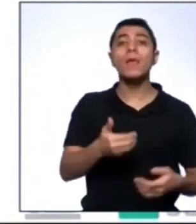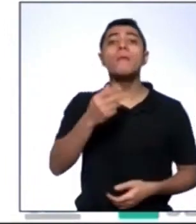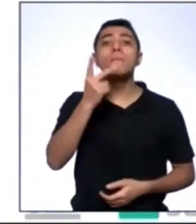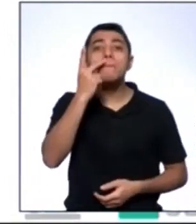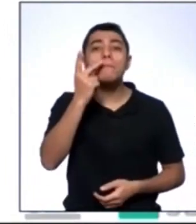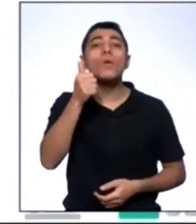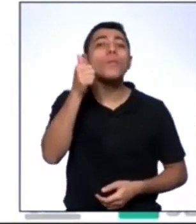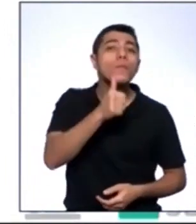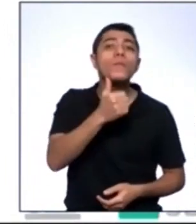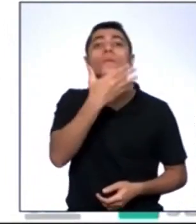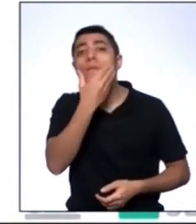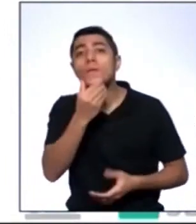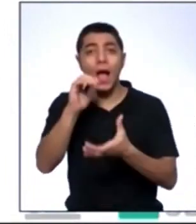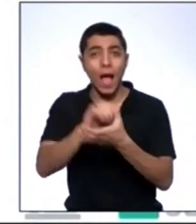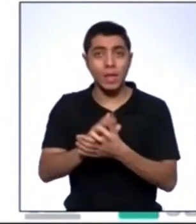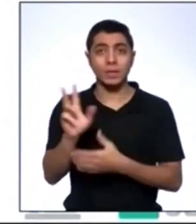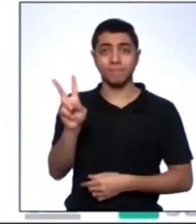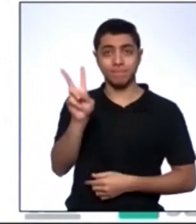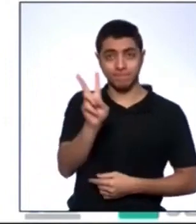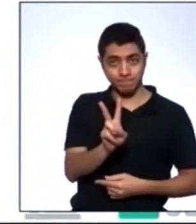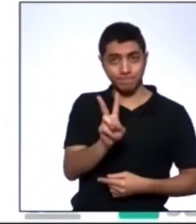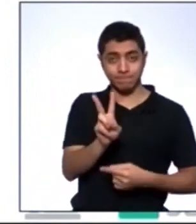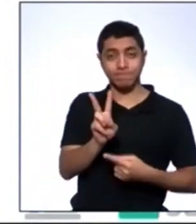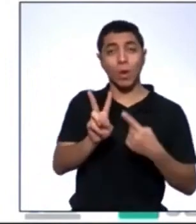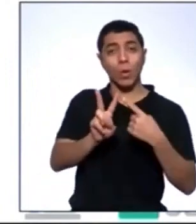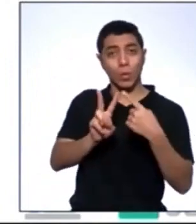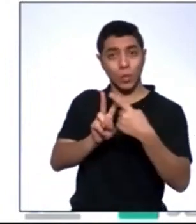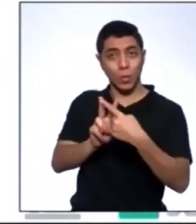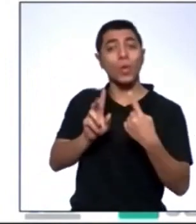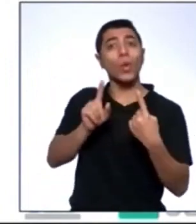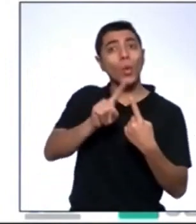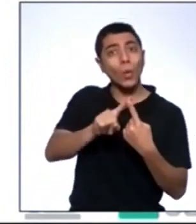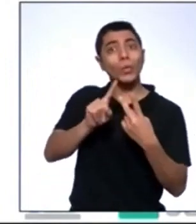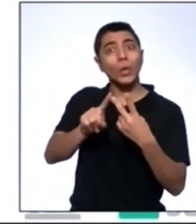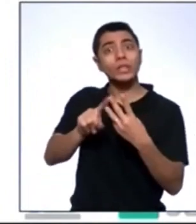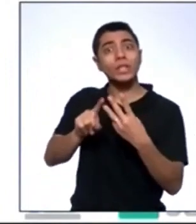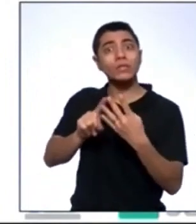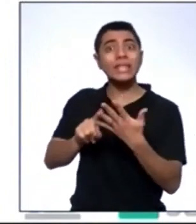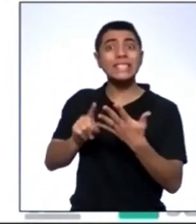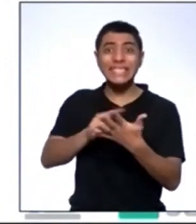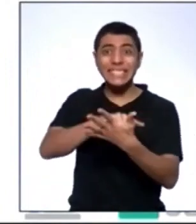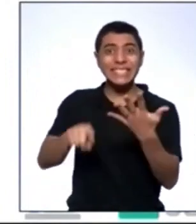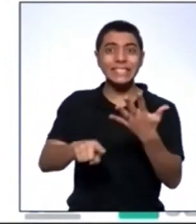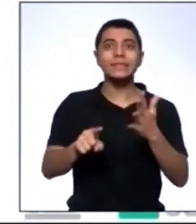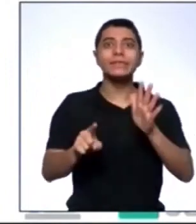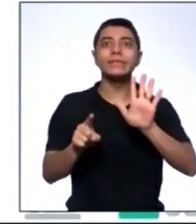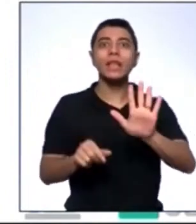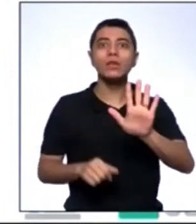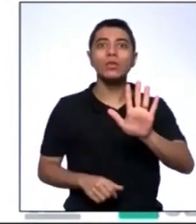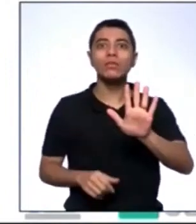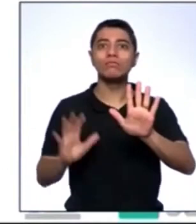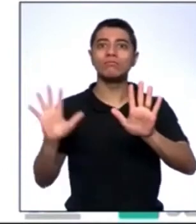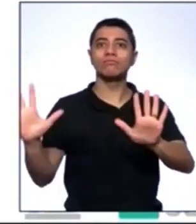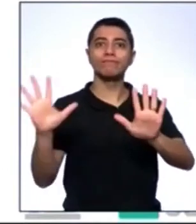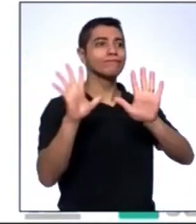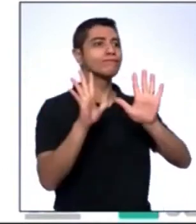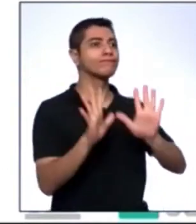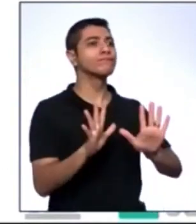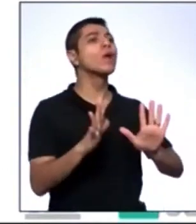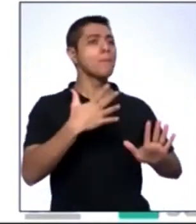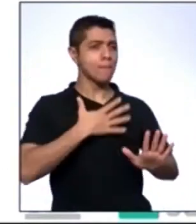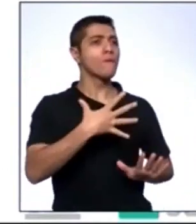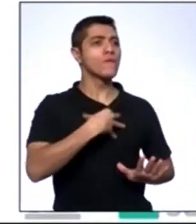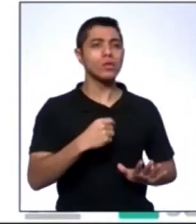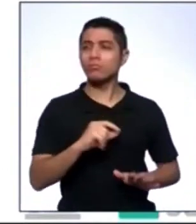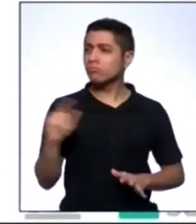obtida pelo exame de DNA. O resultado do teste está esquematizado na figura, em que cada casal apresenta um padrão